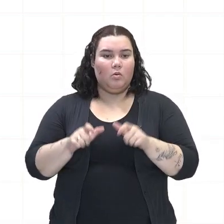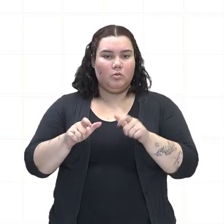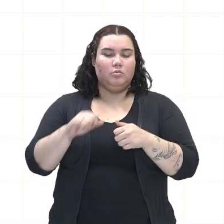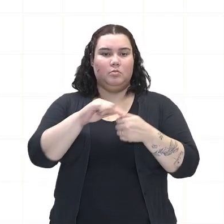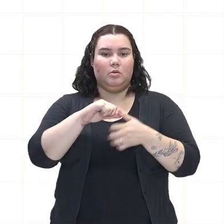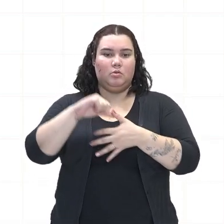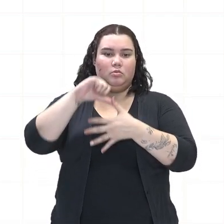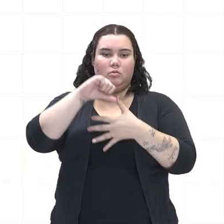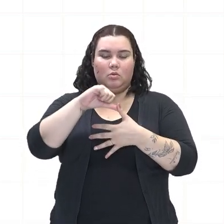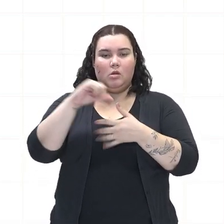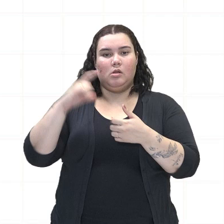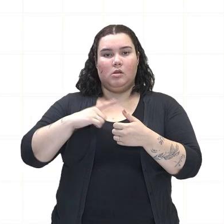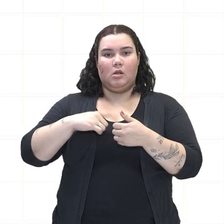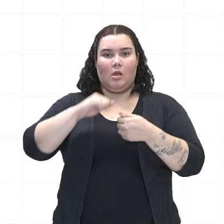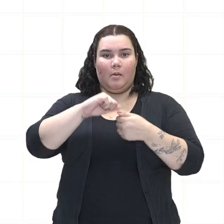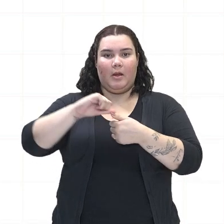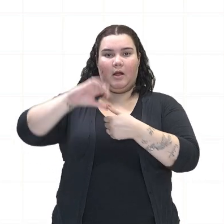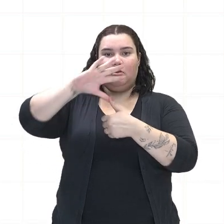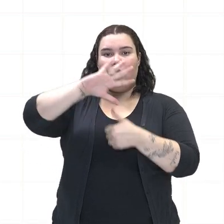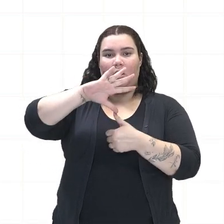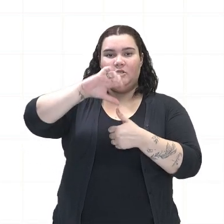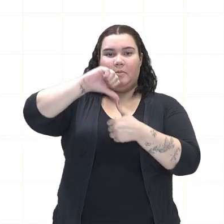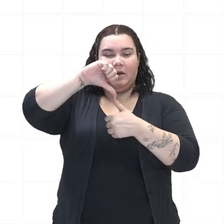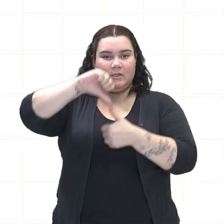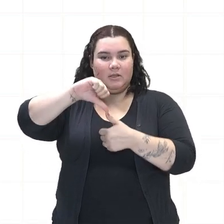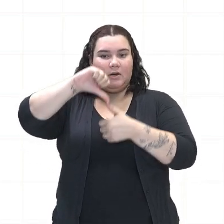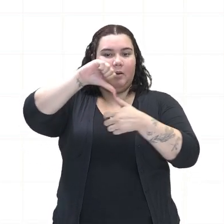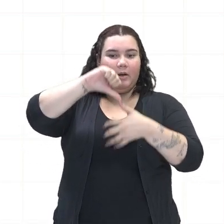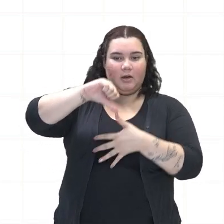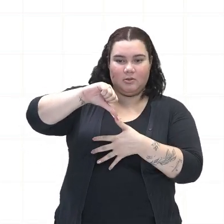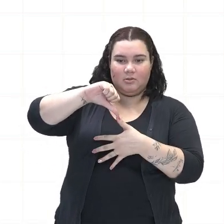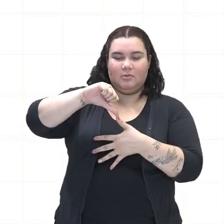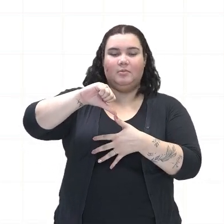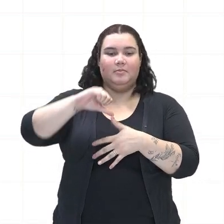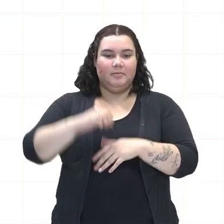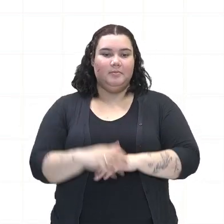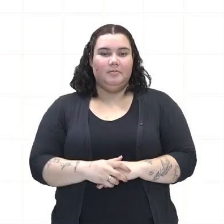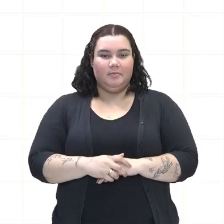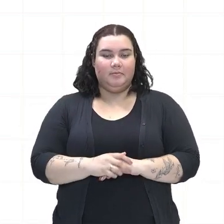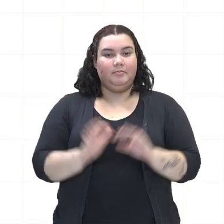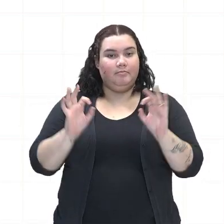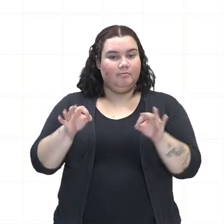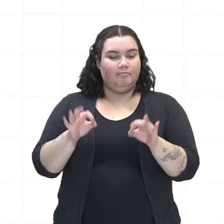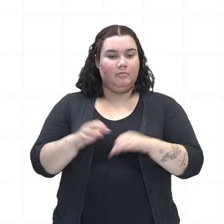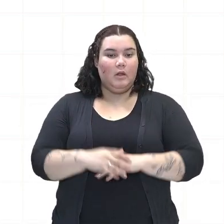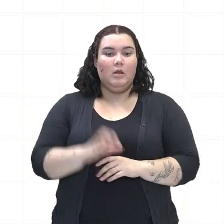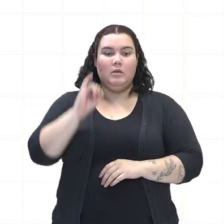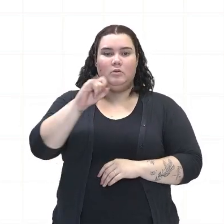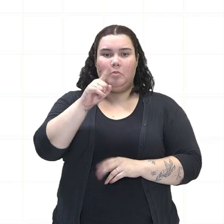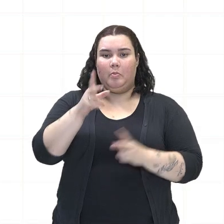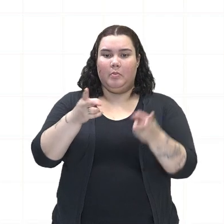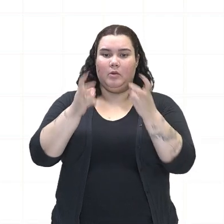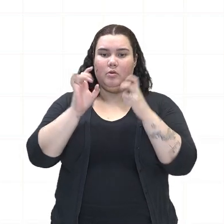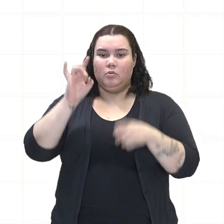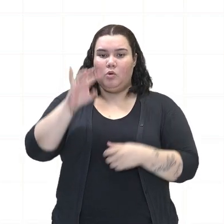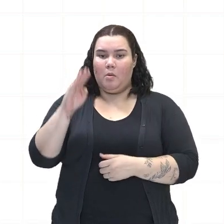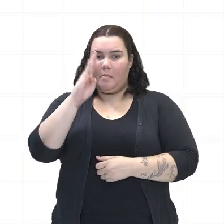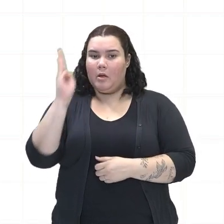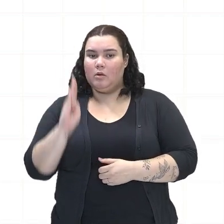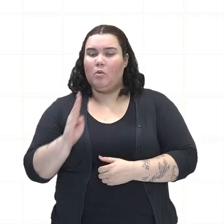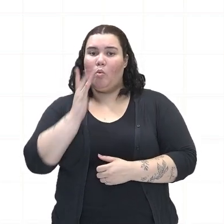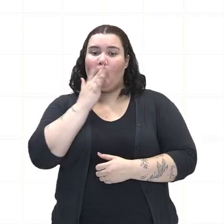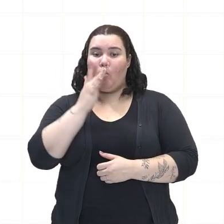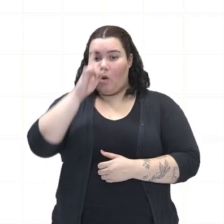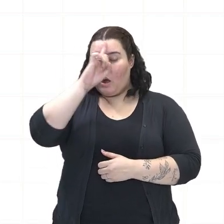Tem a América do Norte, América Central e América do Sul. O Brasil fica na América do Sul. Quando você observa só o território do Brasil, que é esse que está aparecendo em amarelo aí